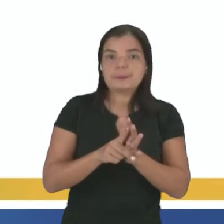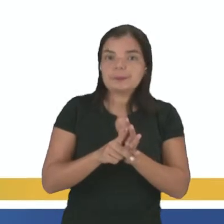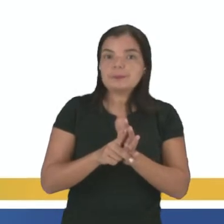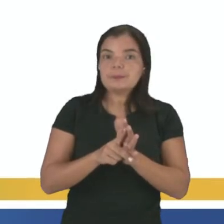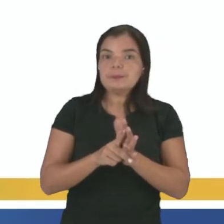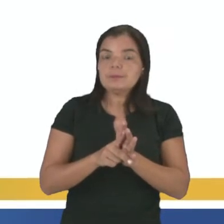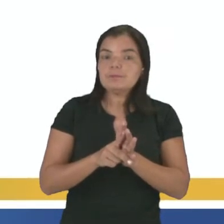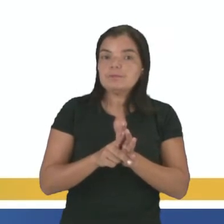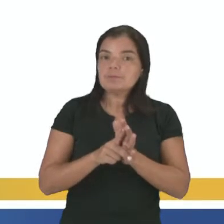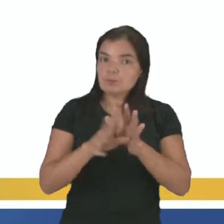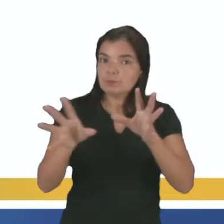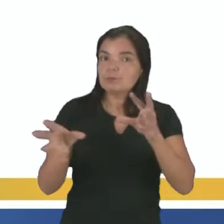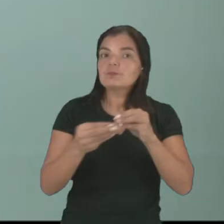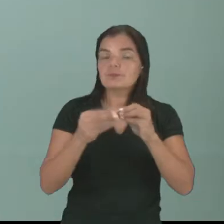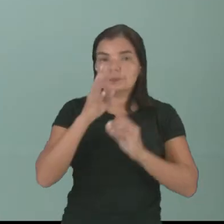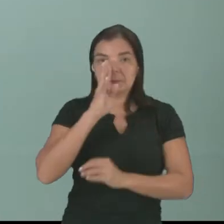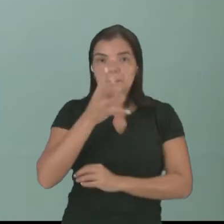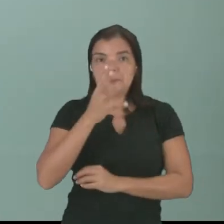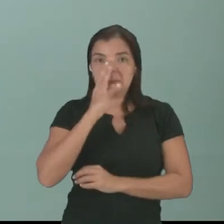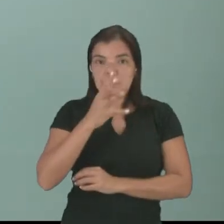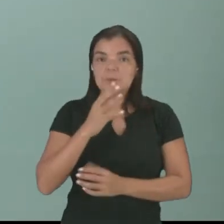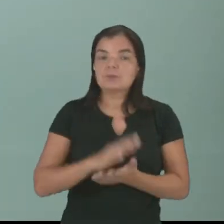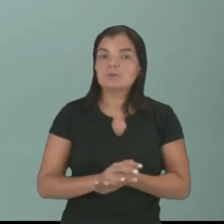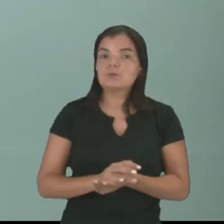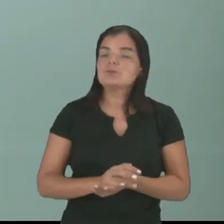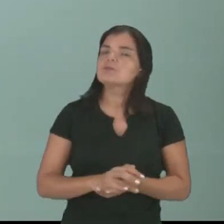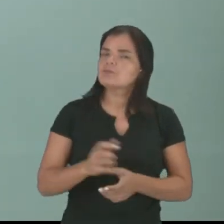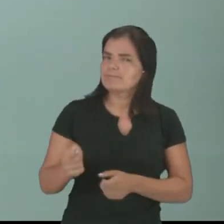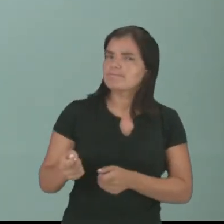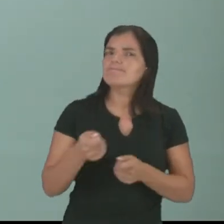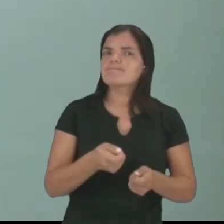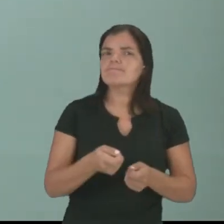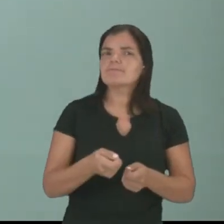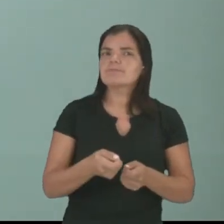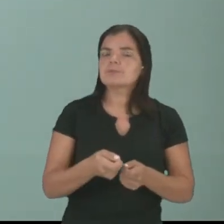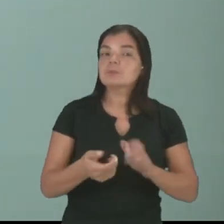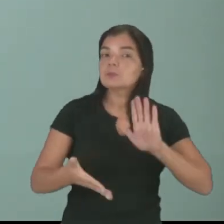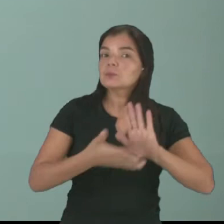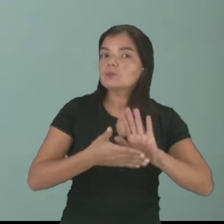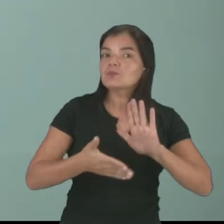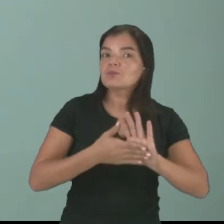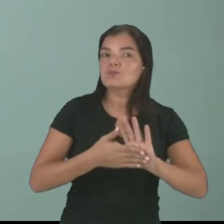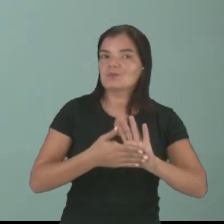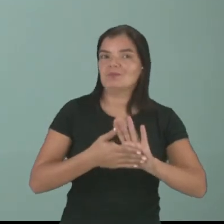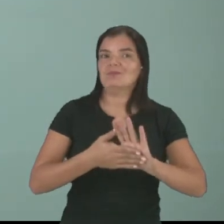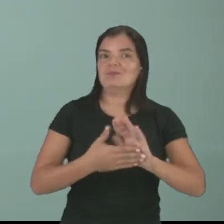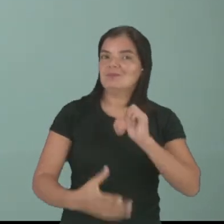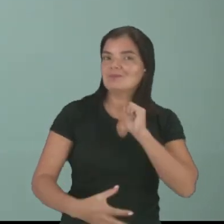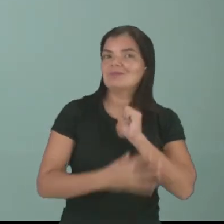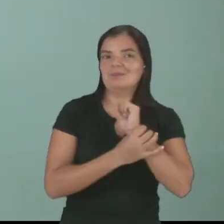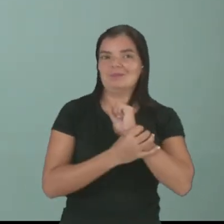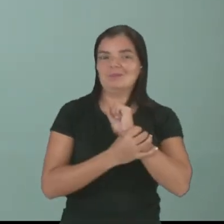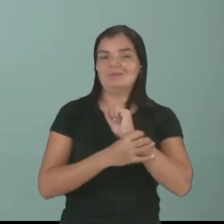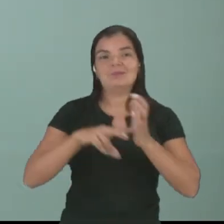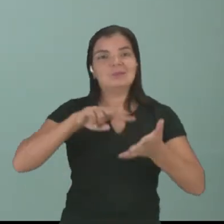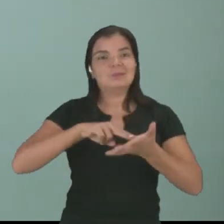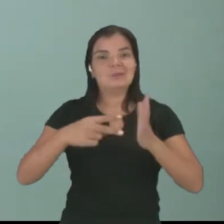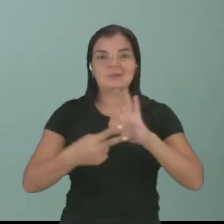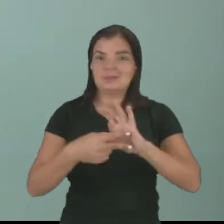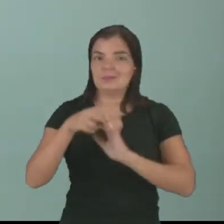específica o seu resumo crítico, ou seja, com consistência, com propriedade. E aí passa a ser